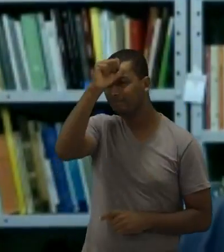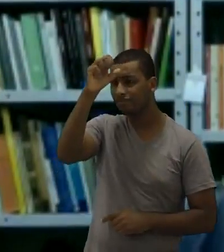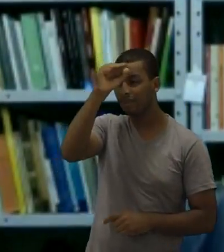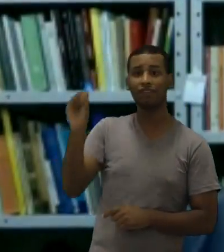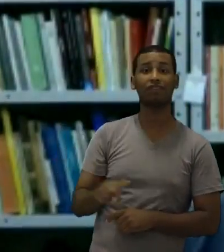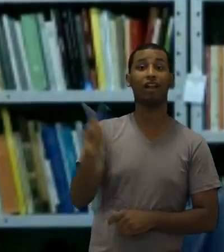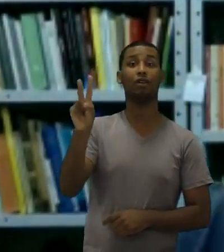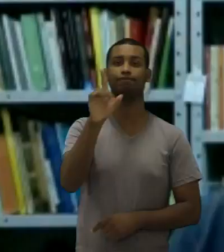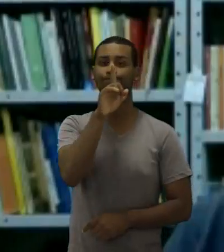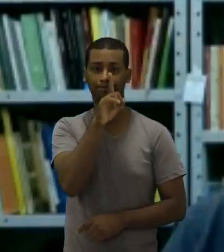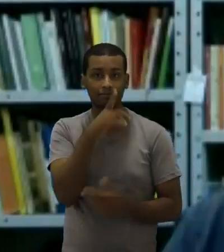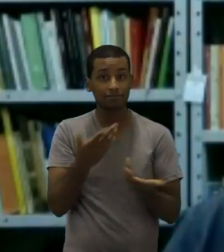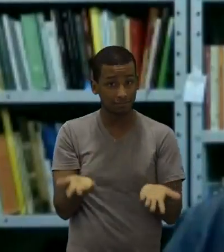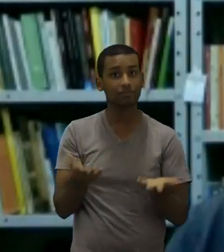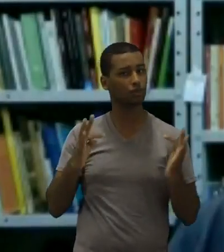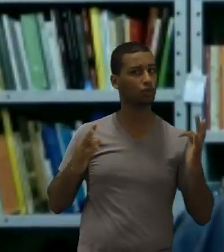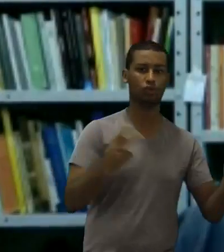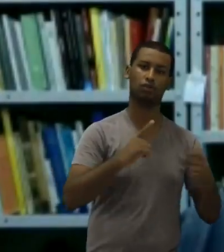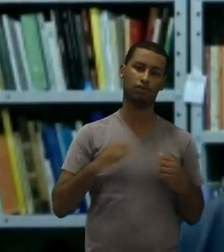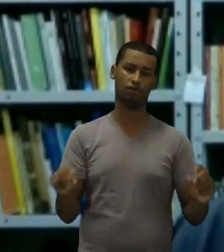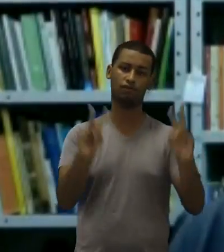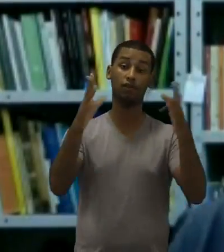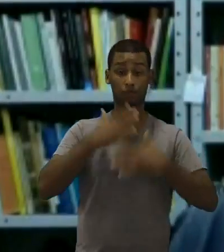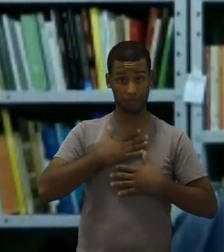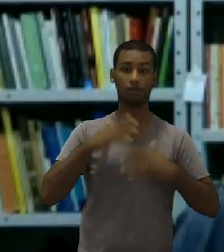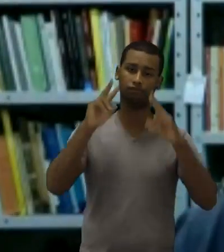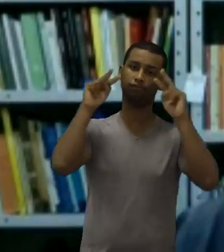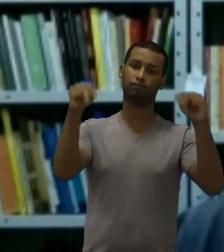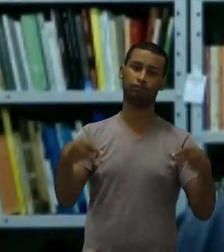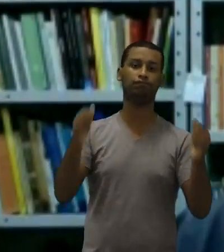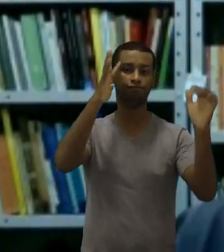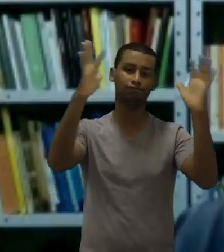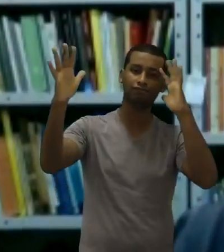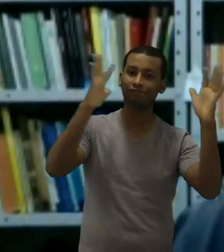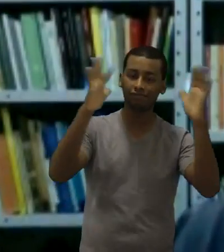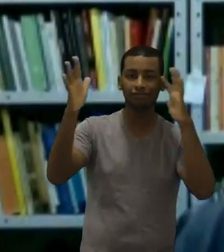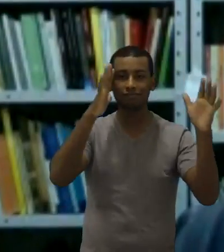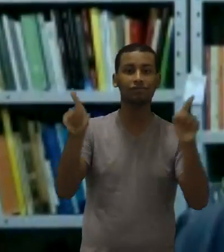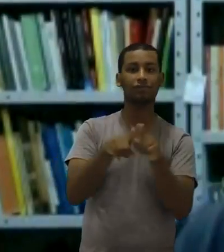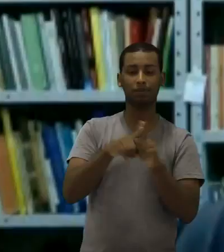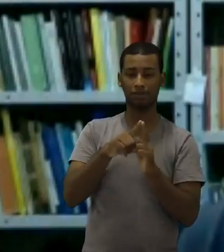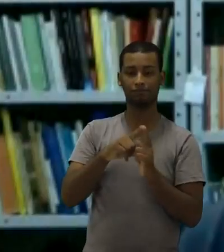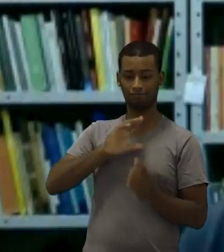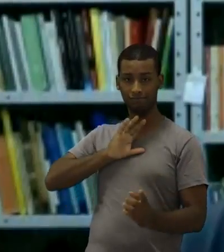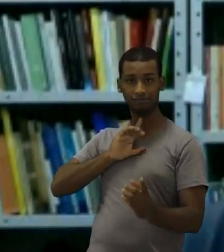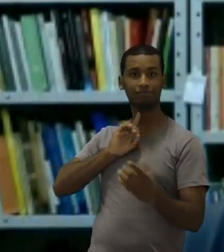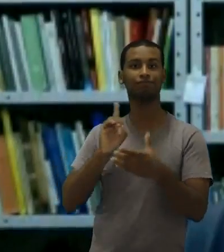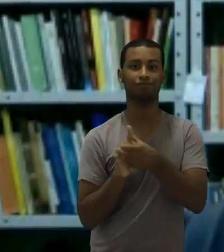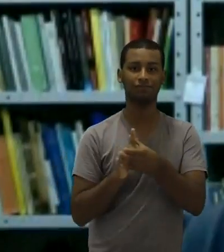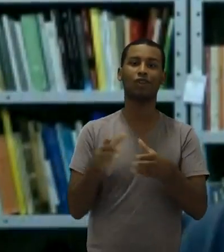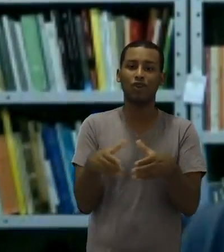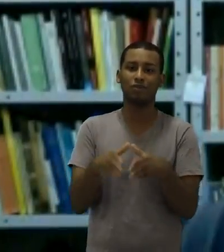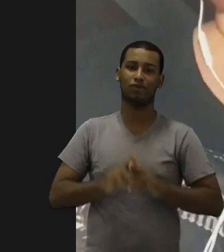silêncios. Então, tudo para mim é nesse aspecto de criatividade e envolvimento com a diferença, que eu acho a